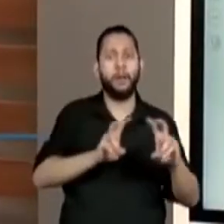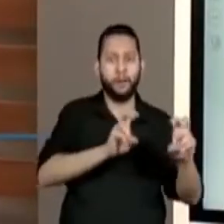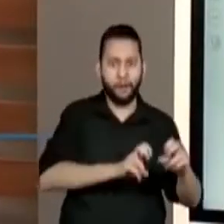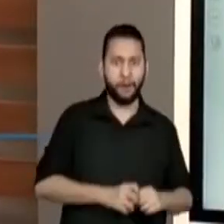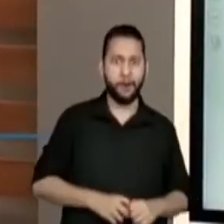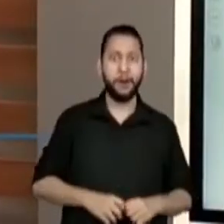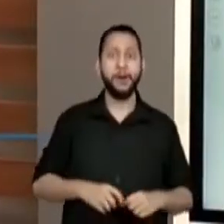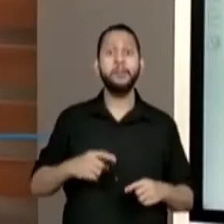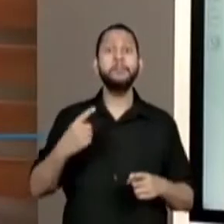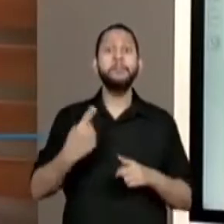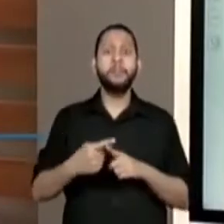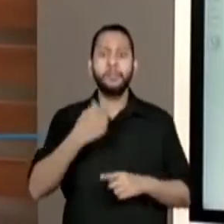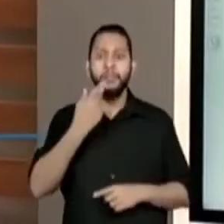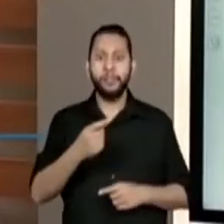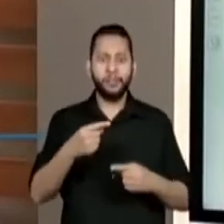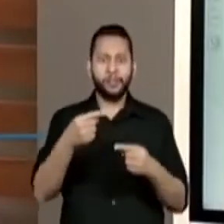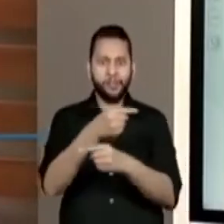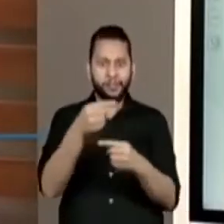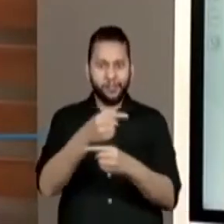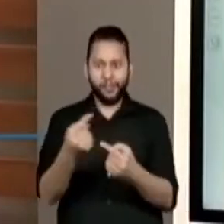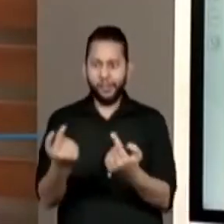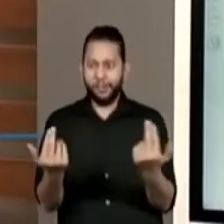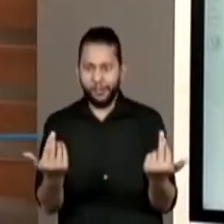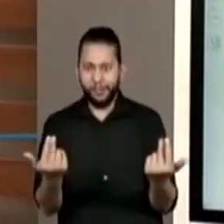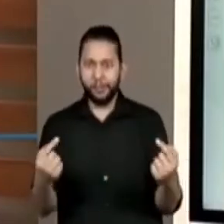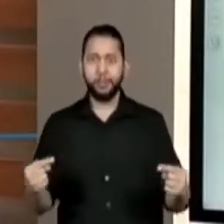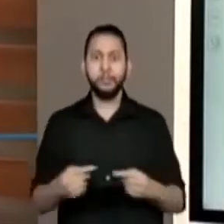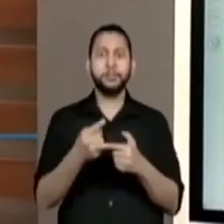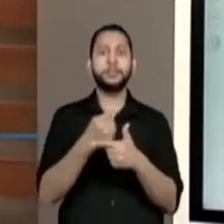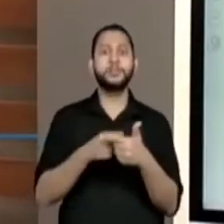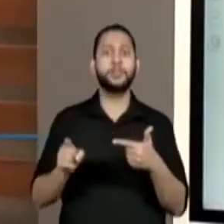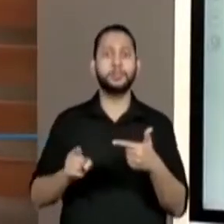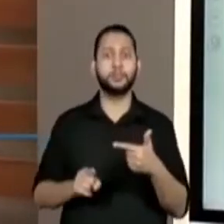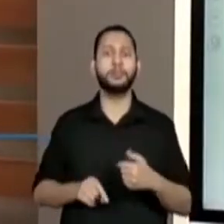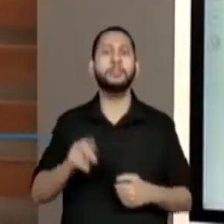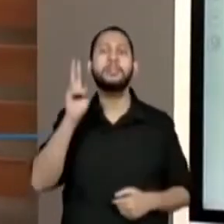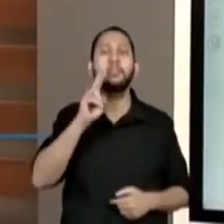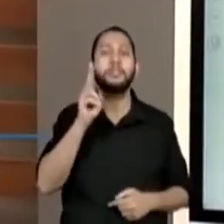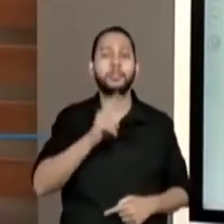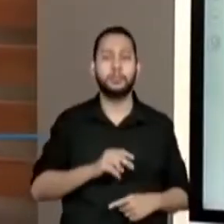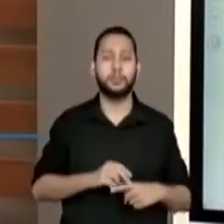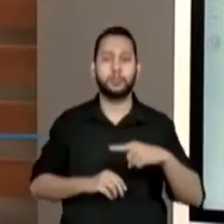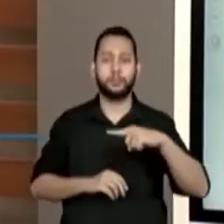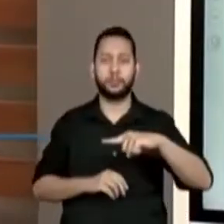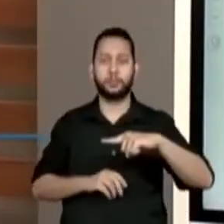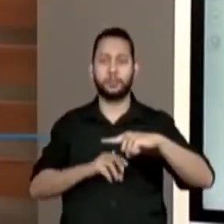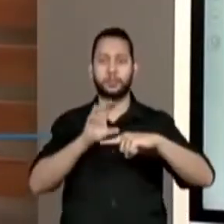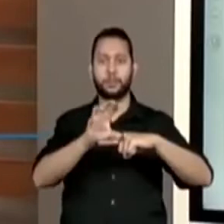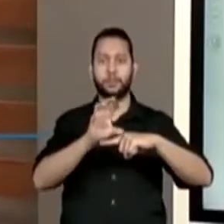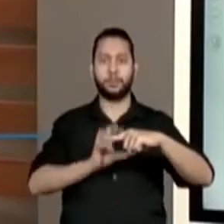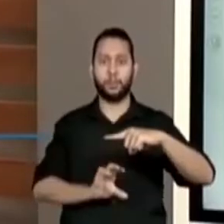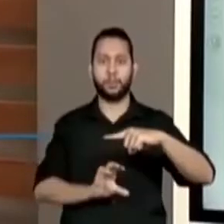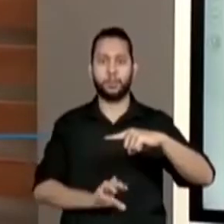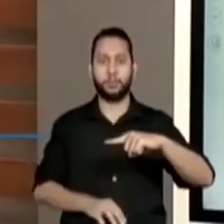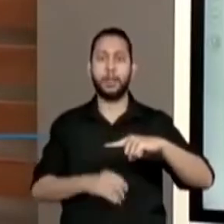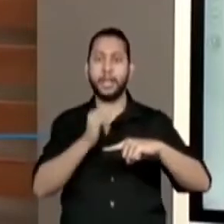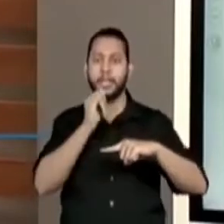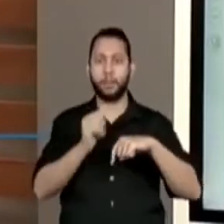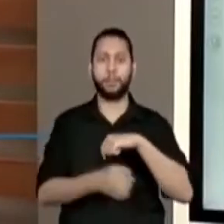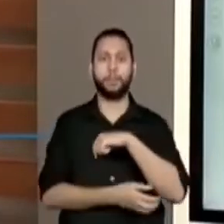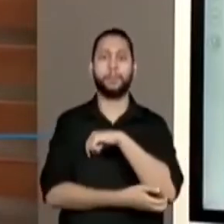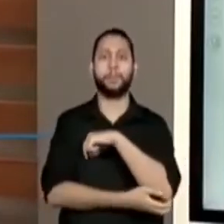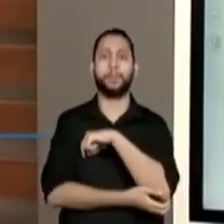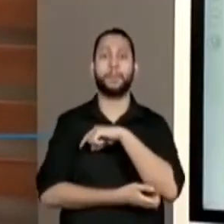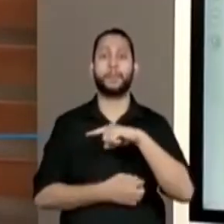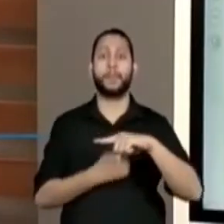tô falando da relação de igualdade com a divisão vocês Vemos as frações quando nós dividimos 10 é